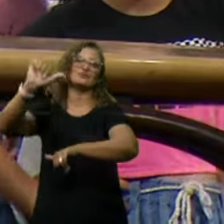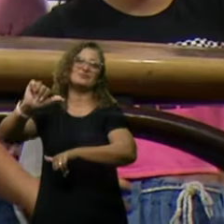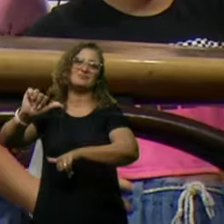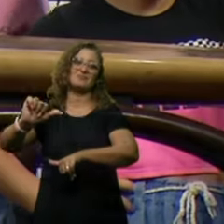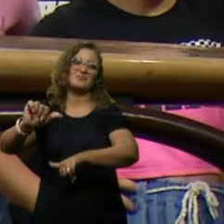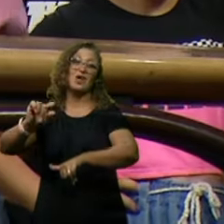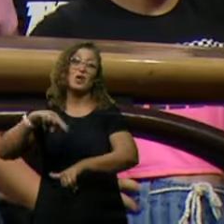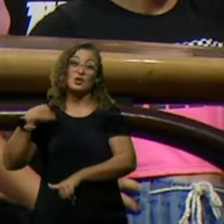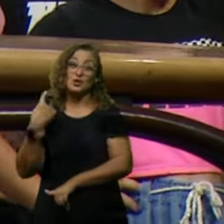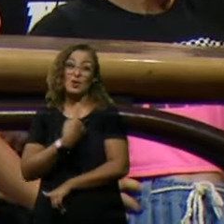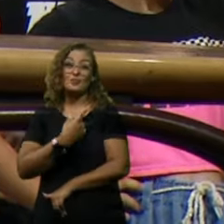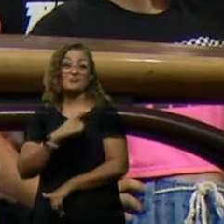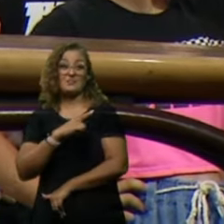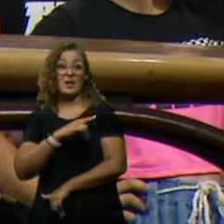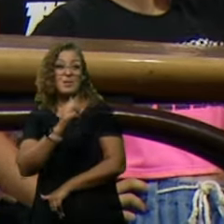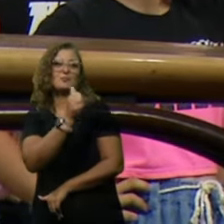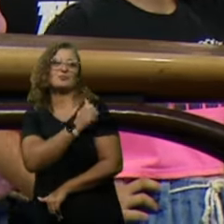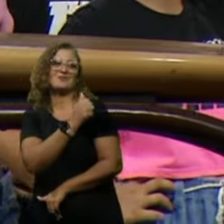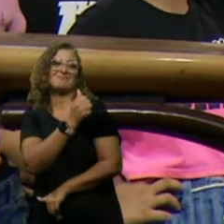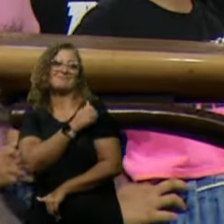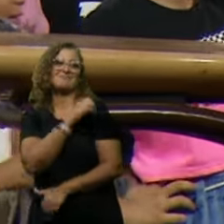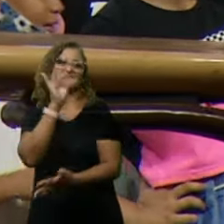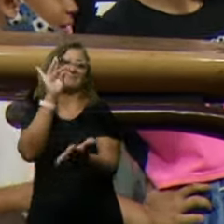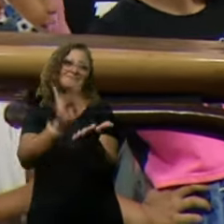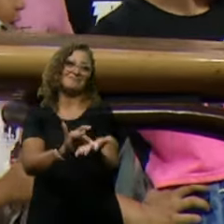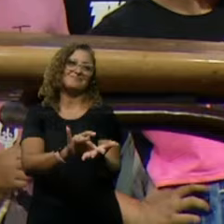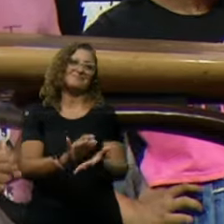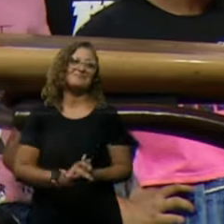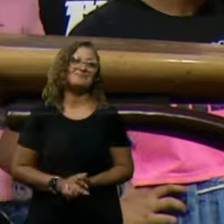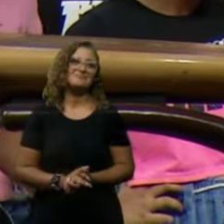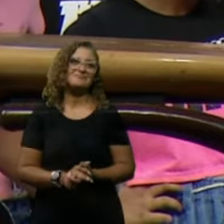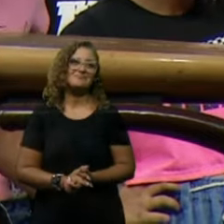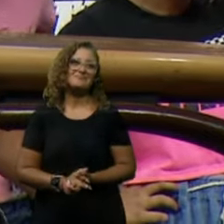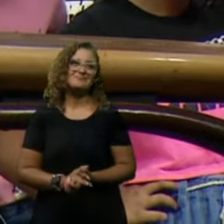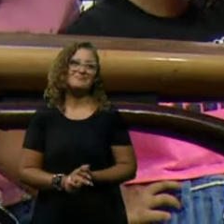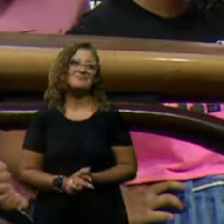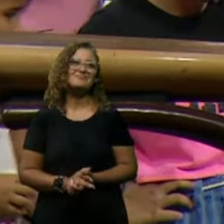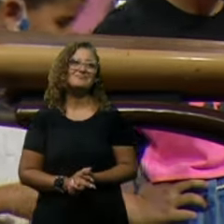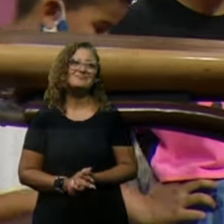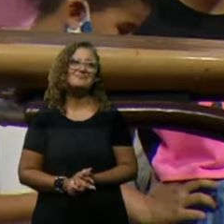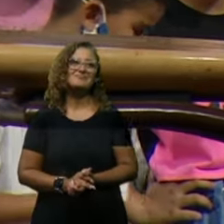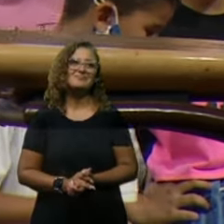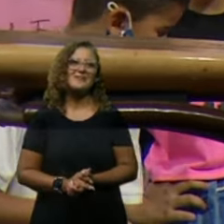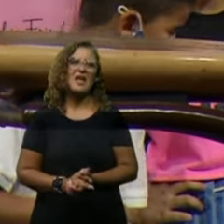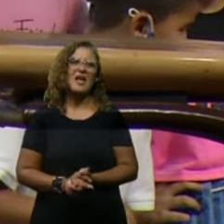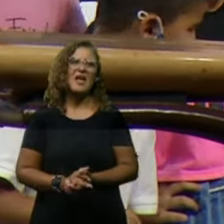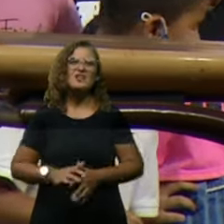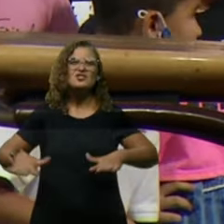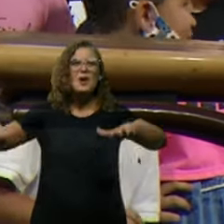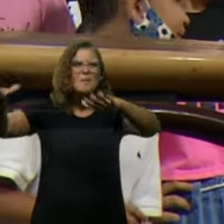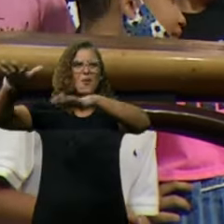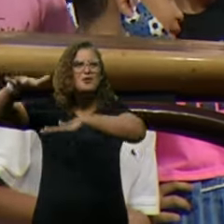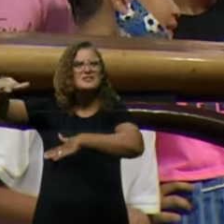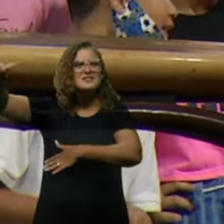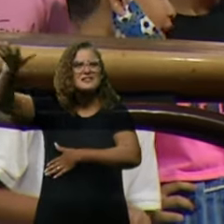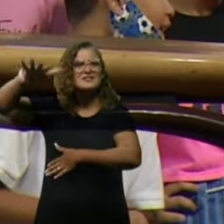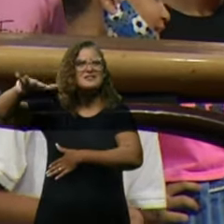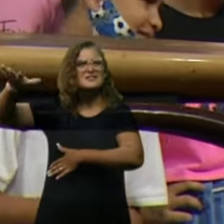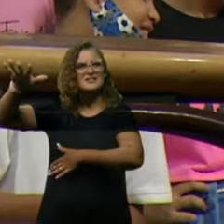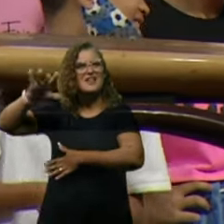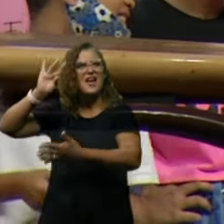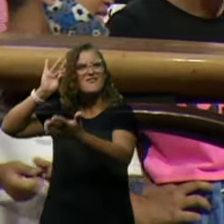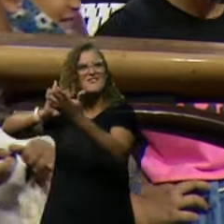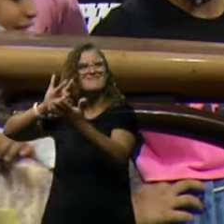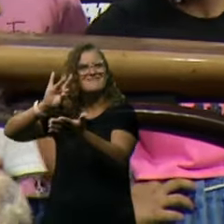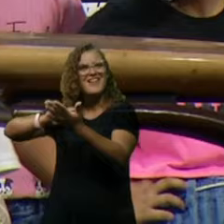Battle texto de andar mais o Aleluia iquique atmosfera aqui Amém